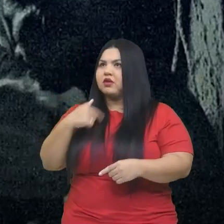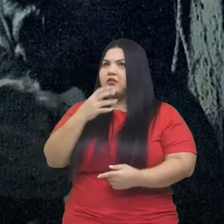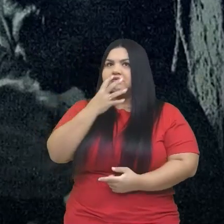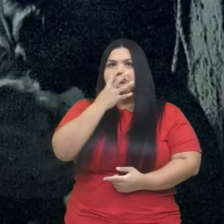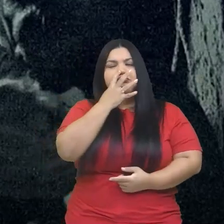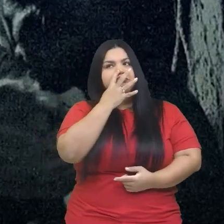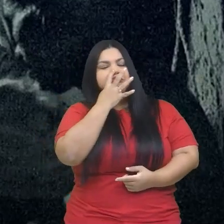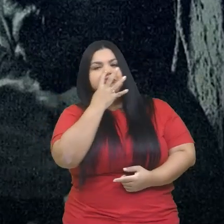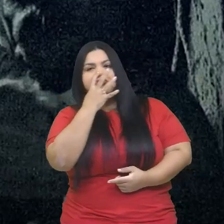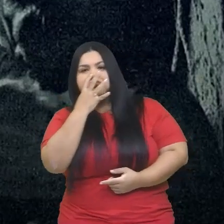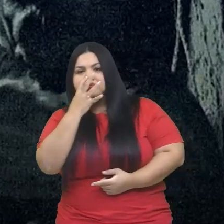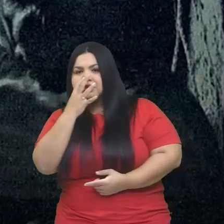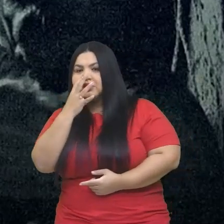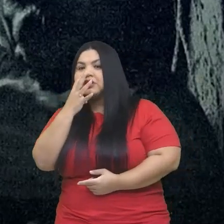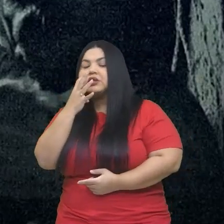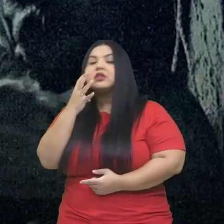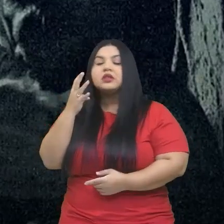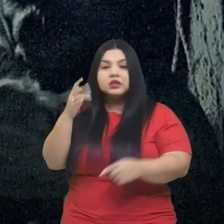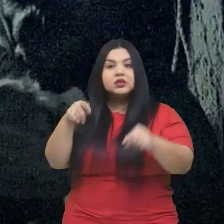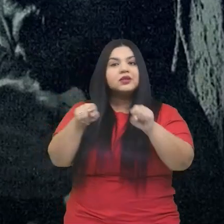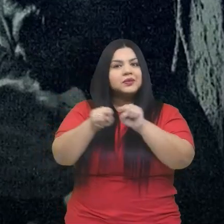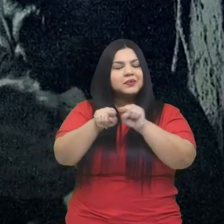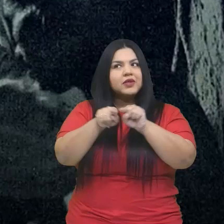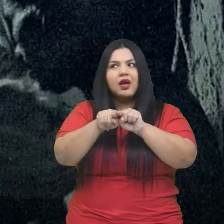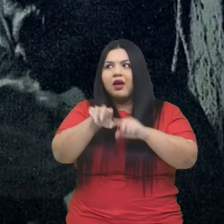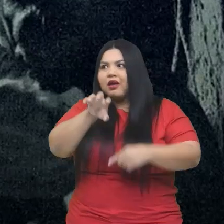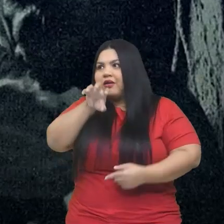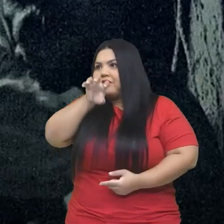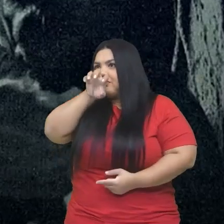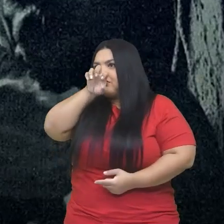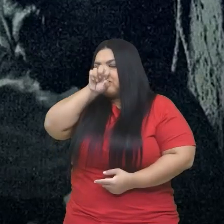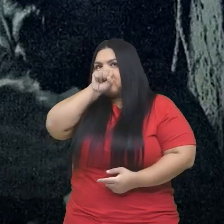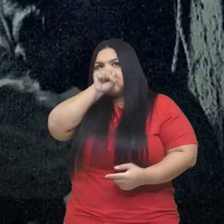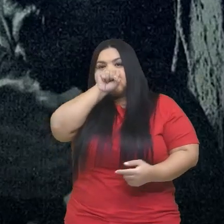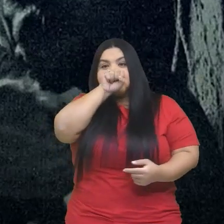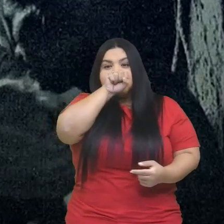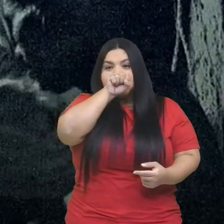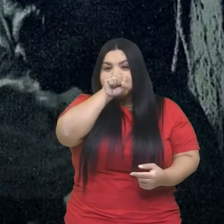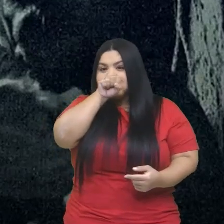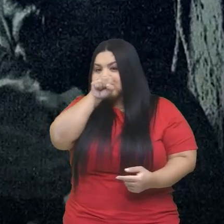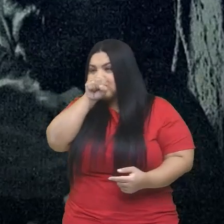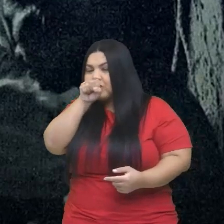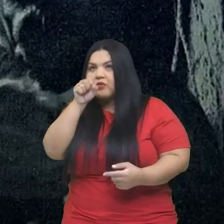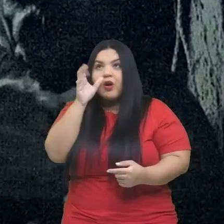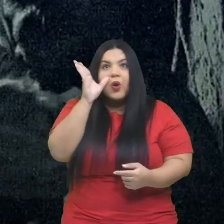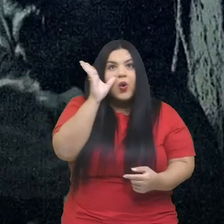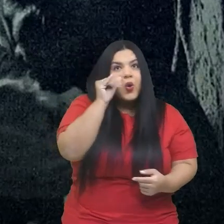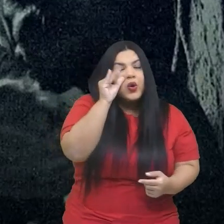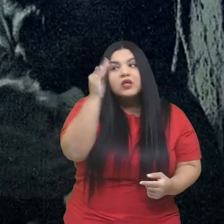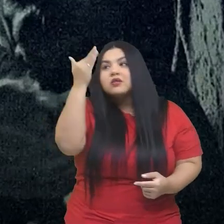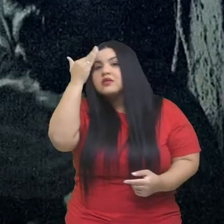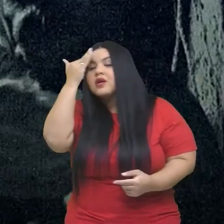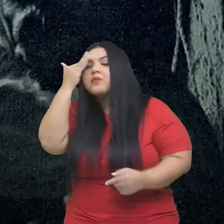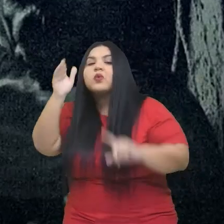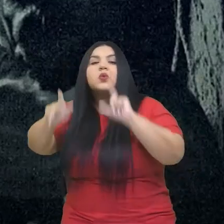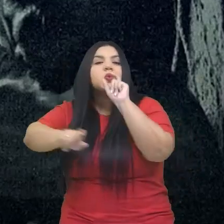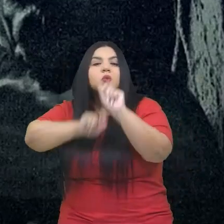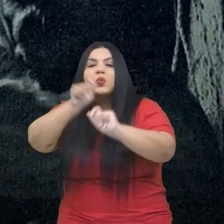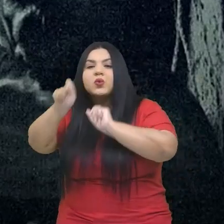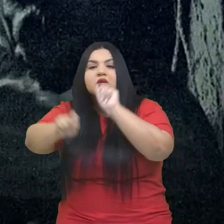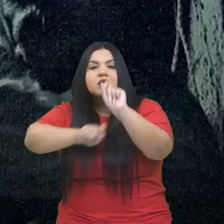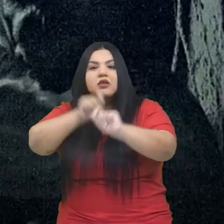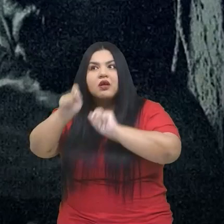né, perderam até ali a respiração, ficaram ali, né, curiosos de saber o que era. Ficaram